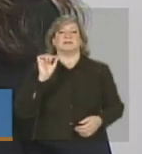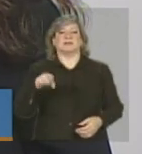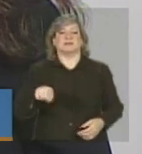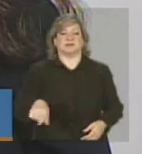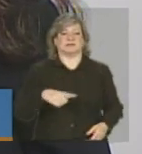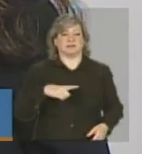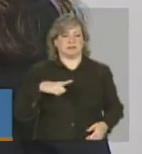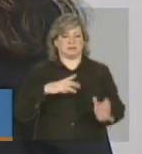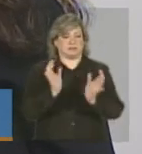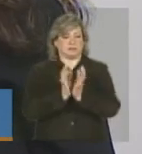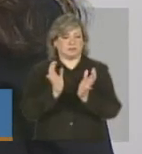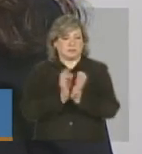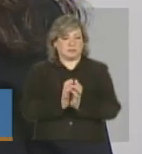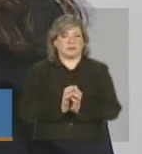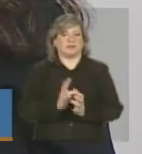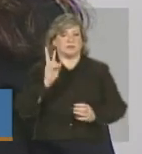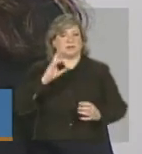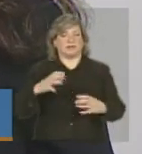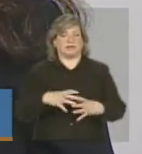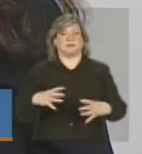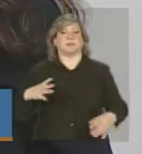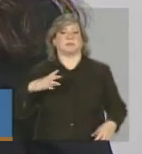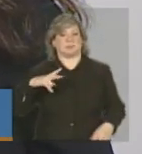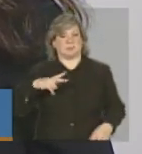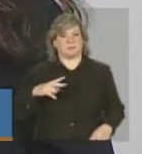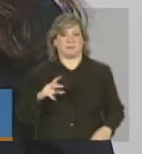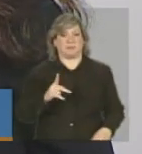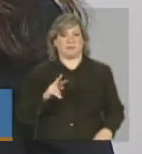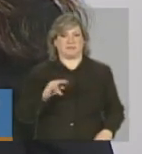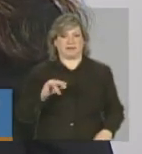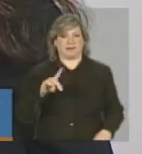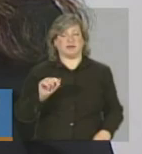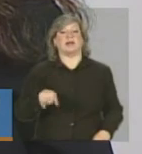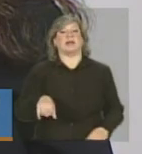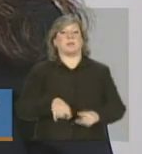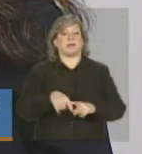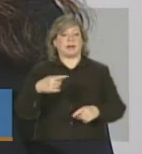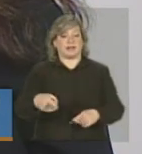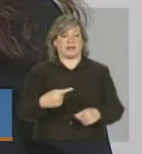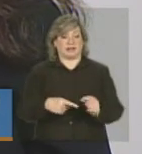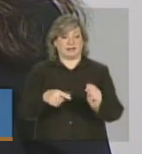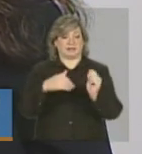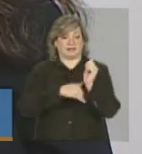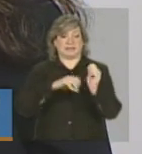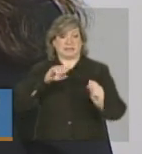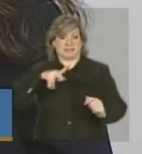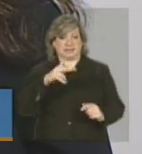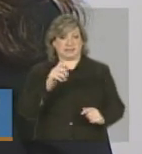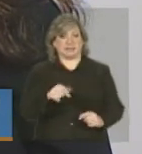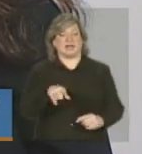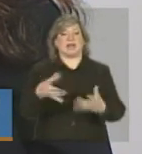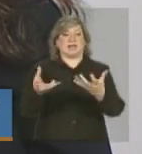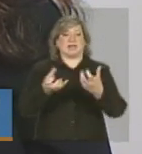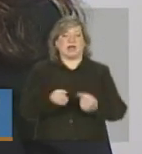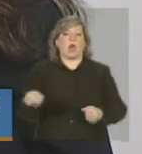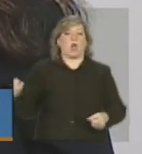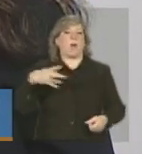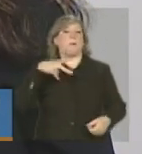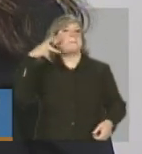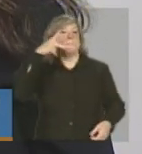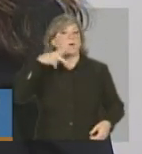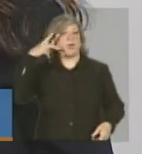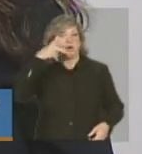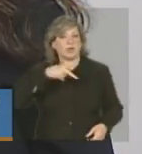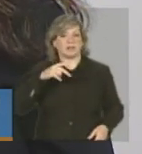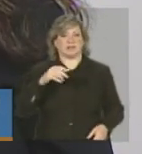da rede privada? Porque é por meio dessa senha, dessa adesão à nova política de senha, é